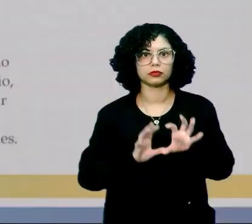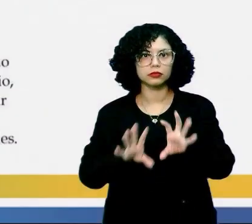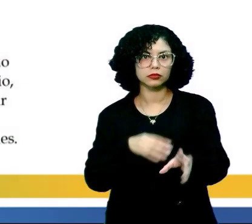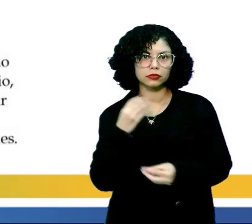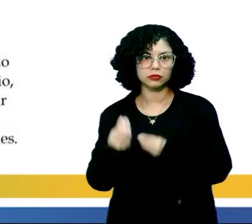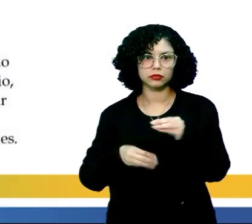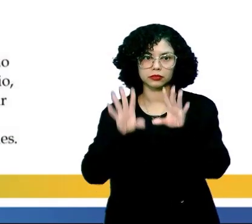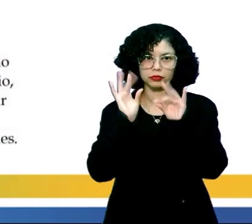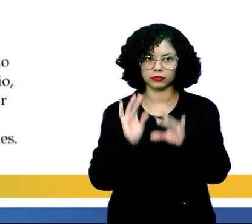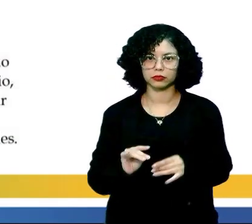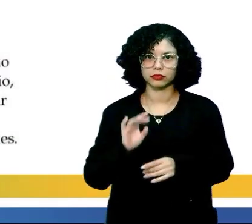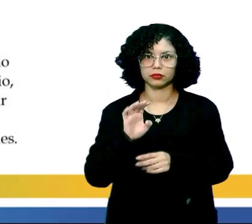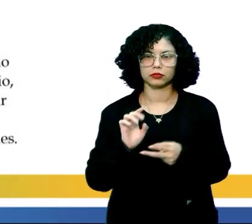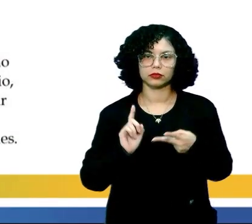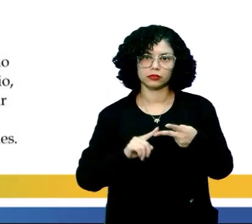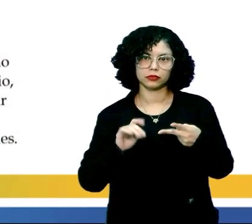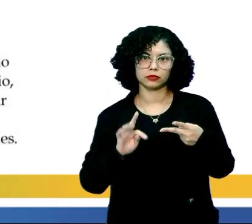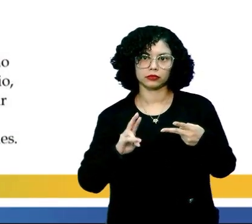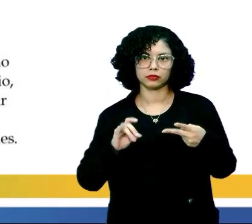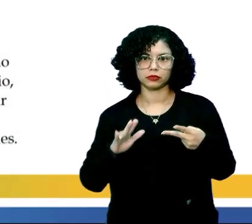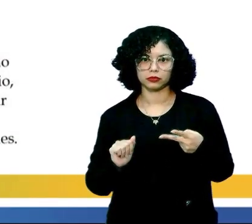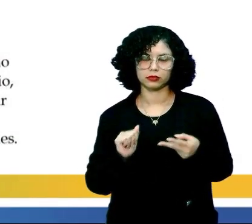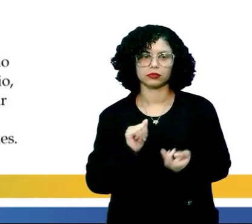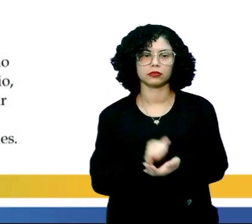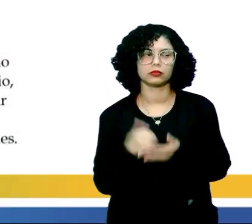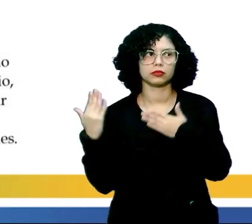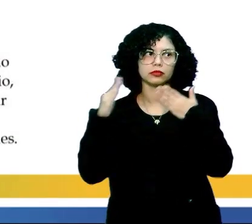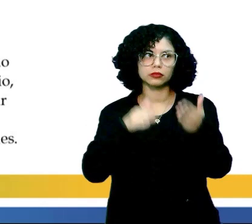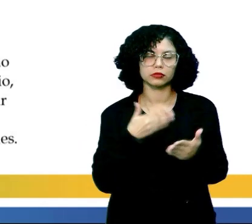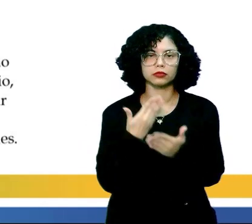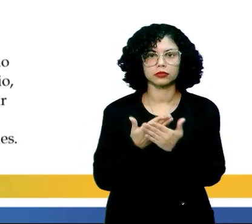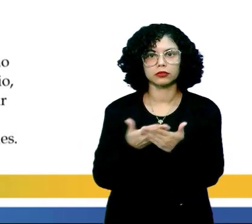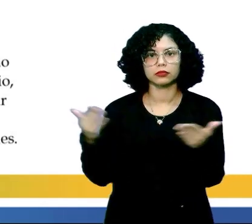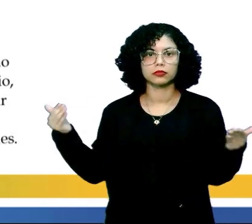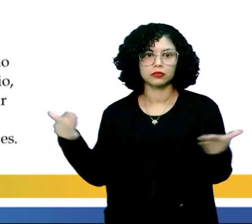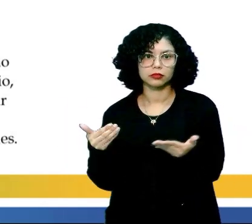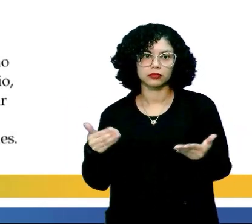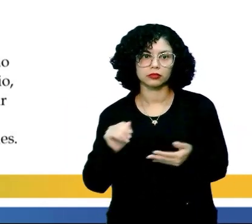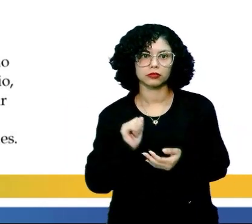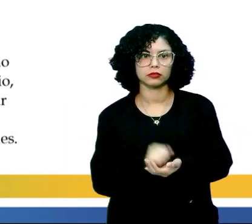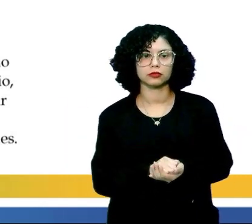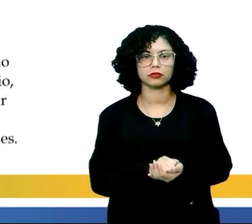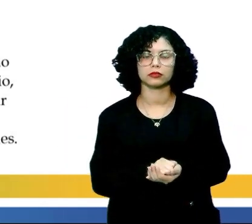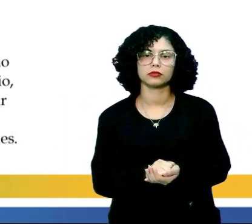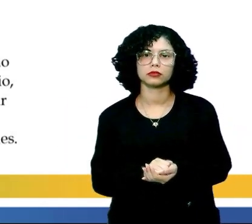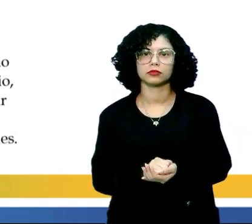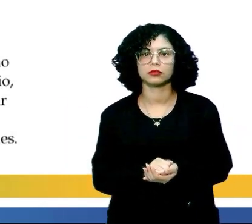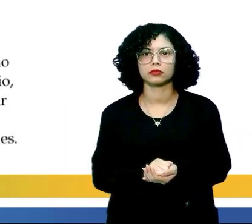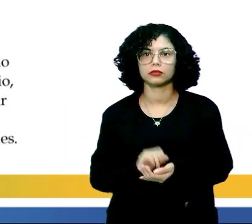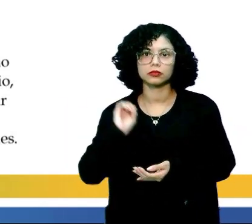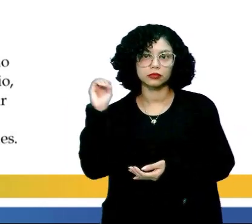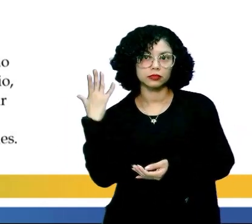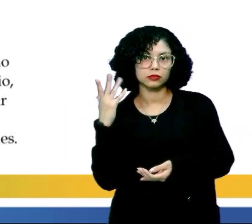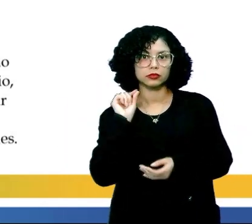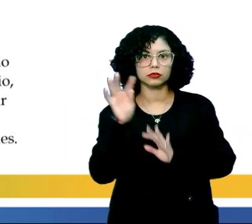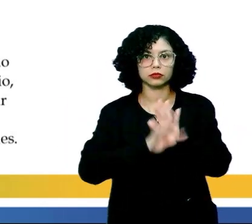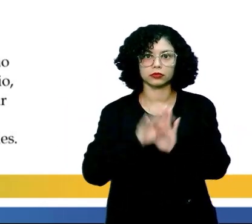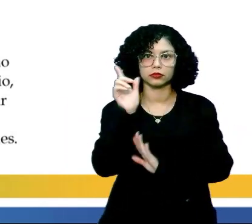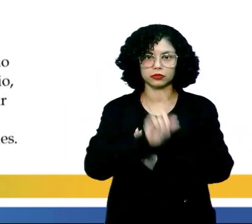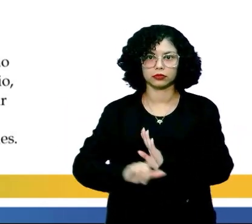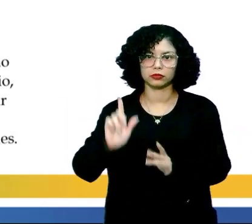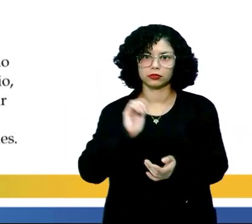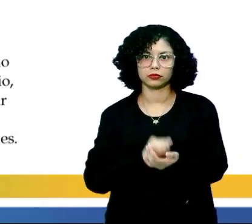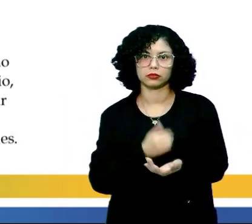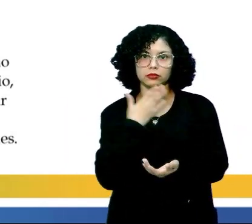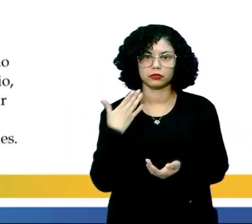como a estética, tá? Que será um dos focos da nossa aula de hoje, e aí que é a capacidade do texto